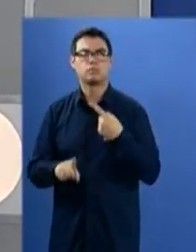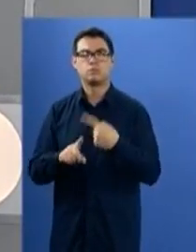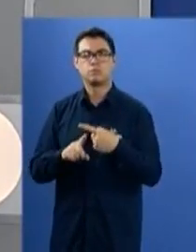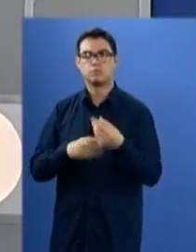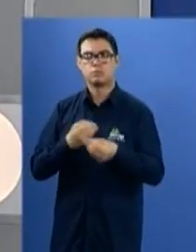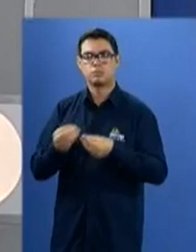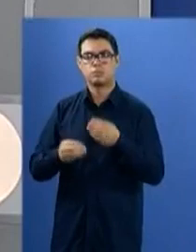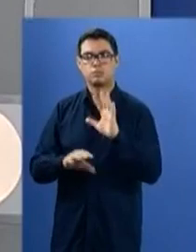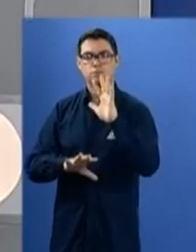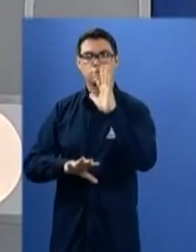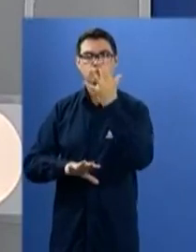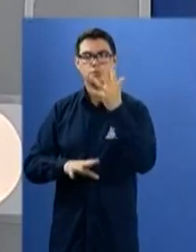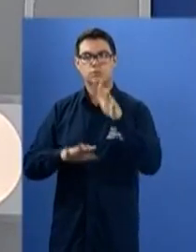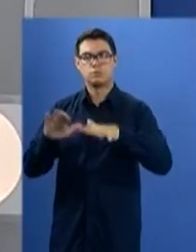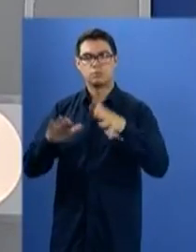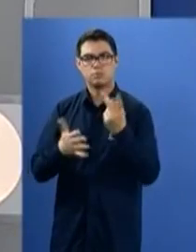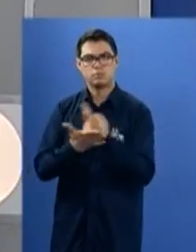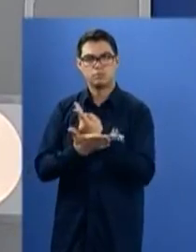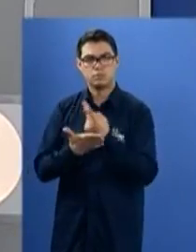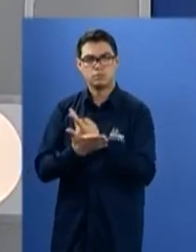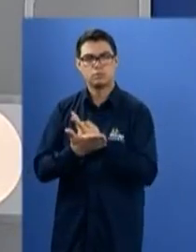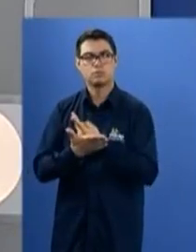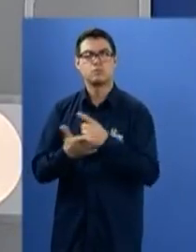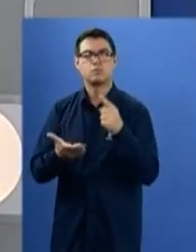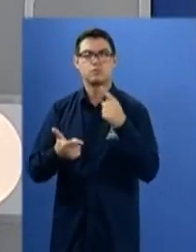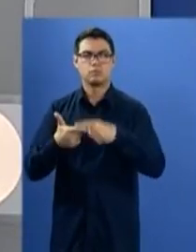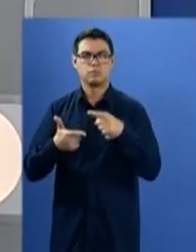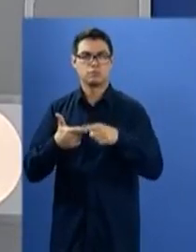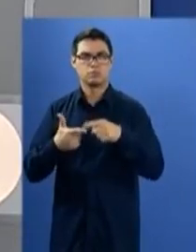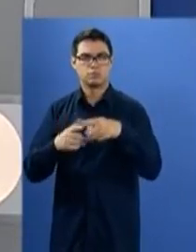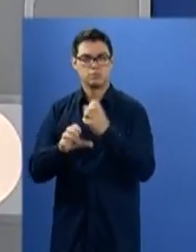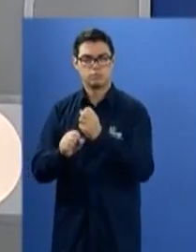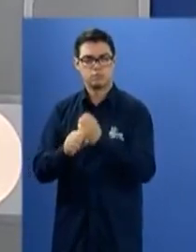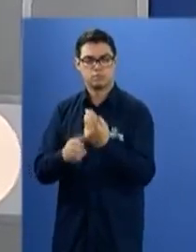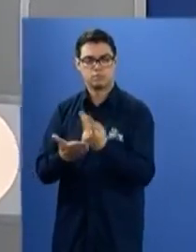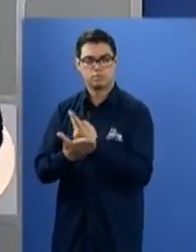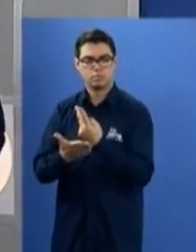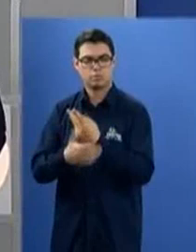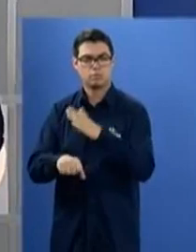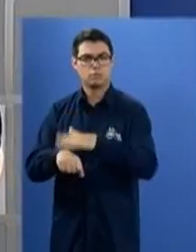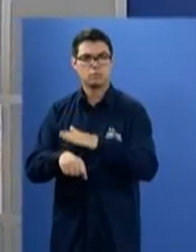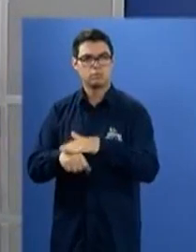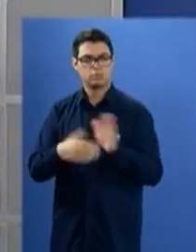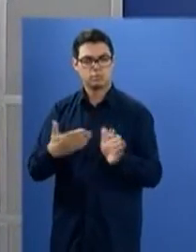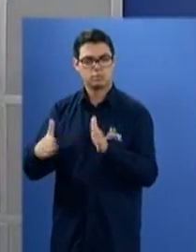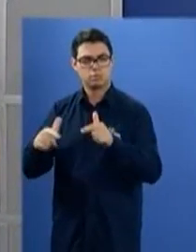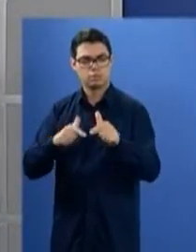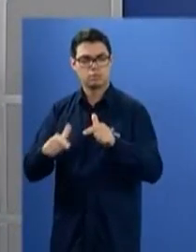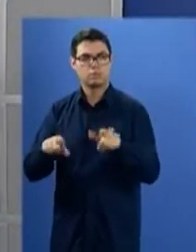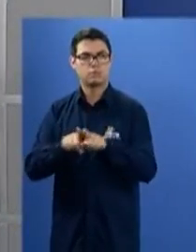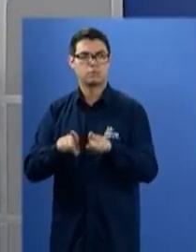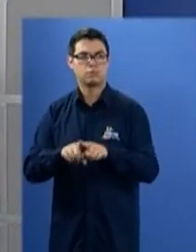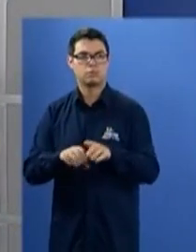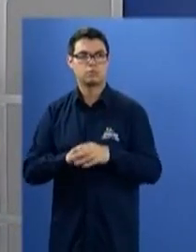de forma incorreta isso vai gerar, sim, um erro de cálculo muito grave no tempo e na produtividade da empresa.